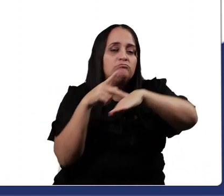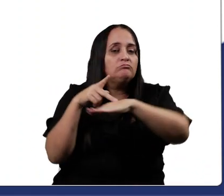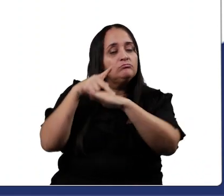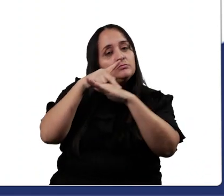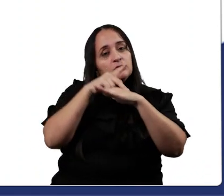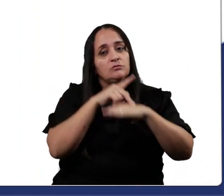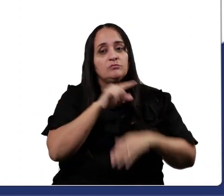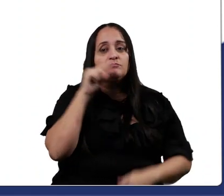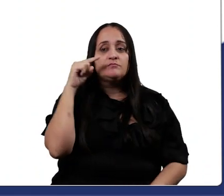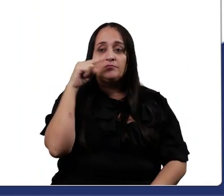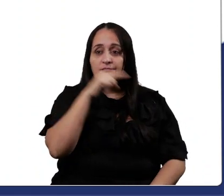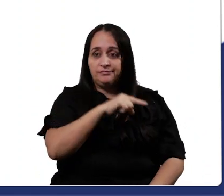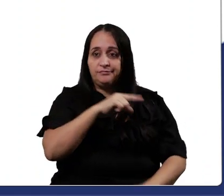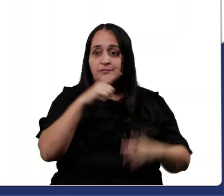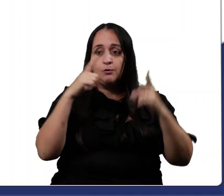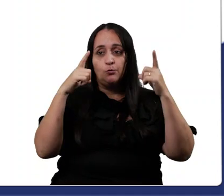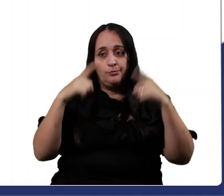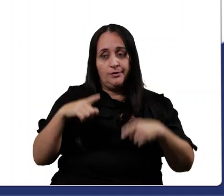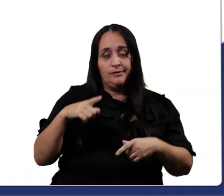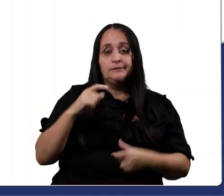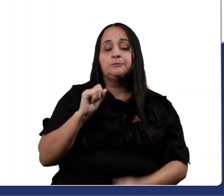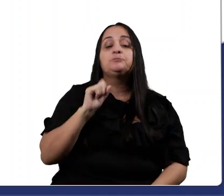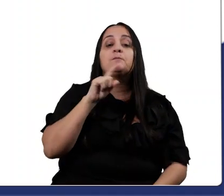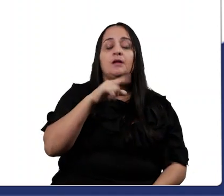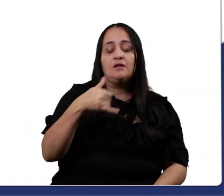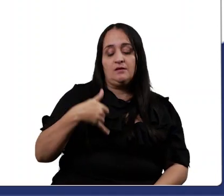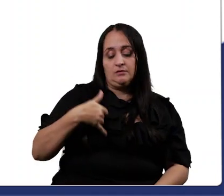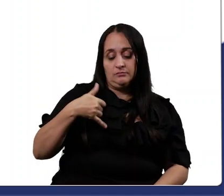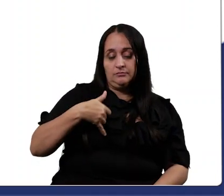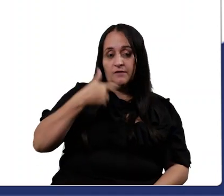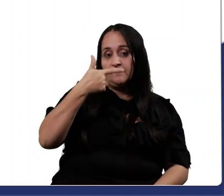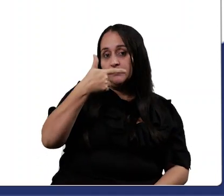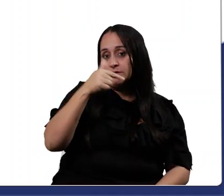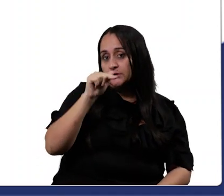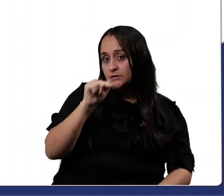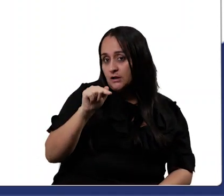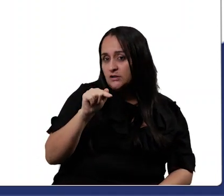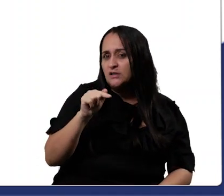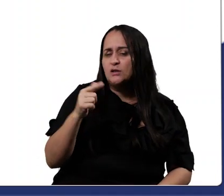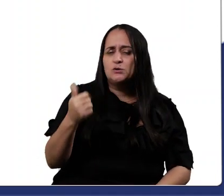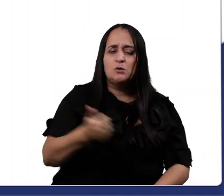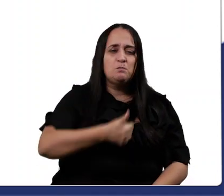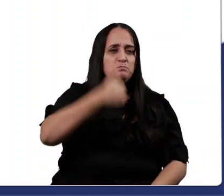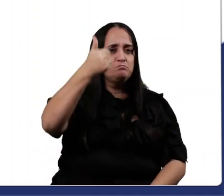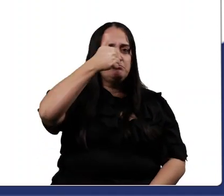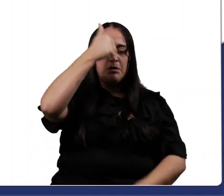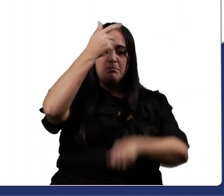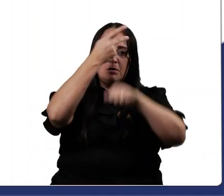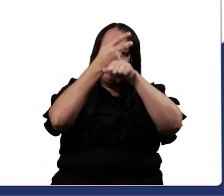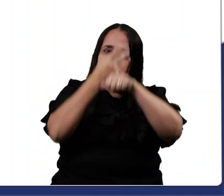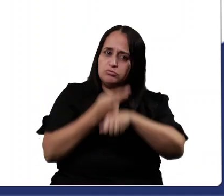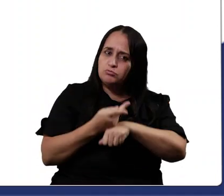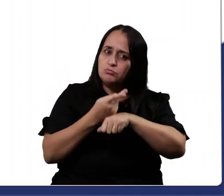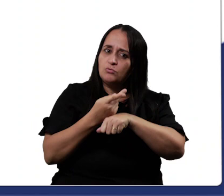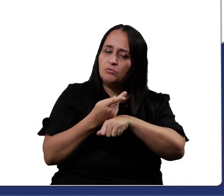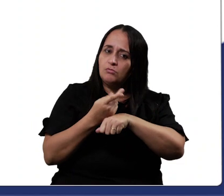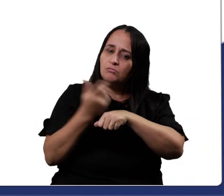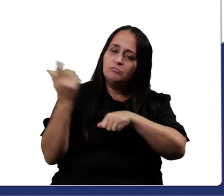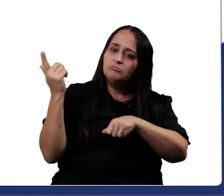Bahia Formosa e 27 anos, é o primeiro campeão olímpico de